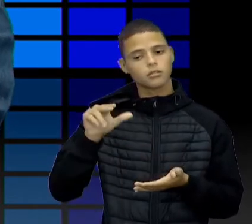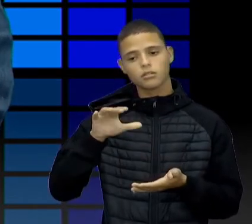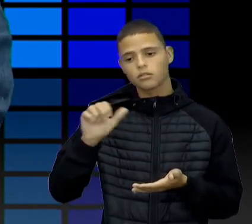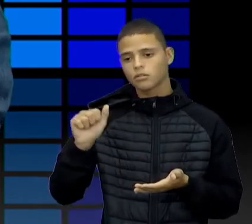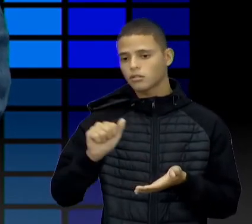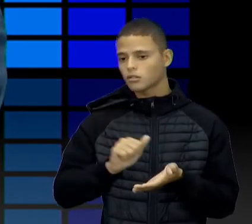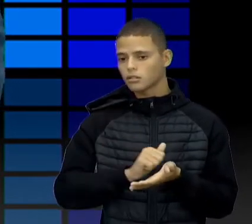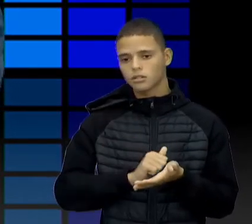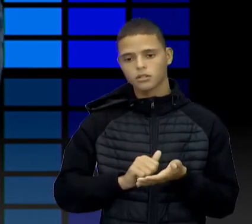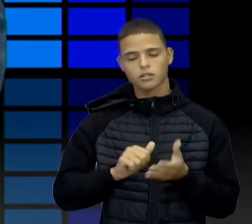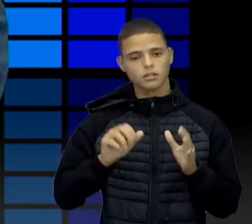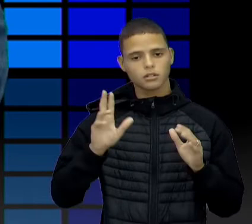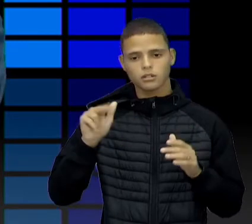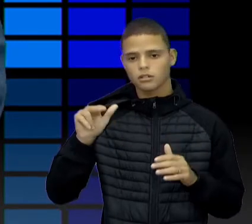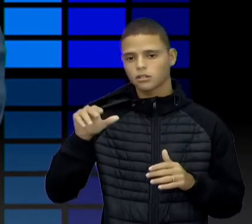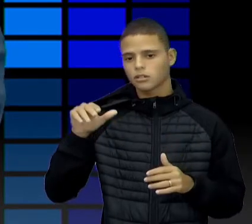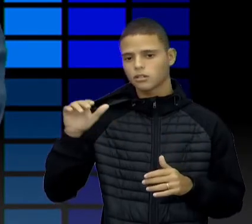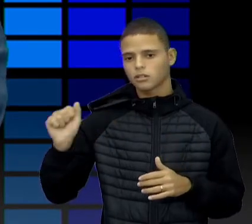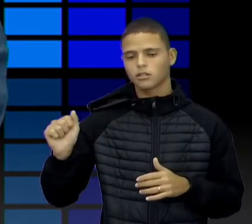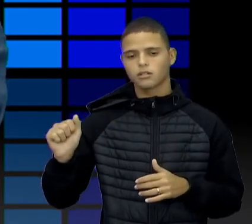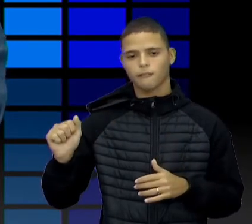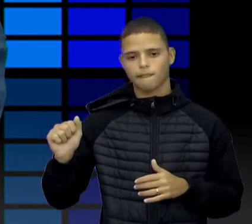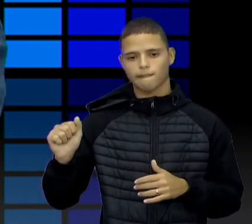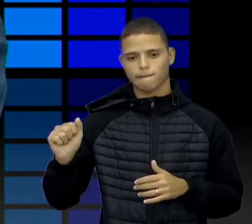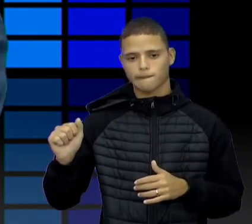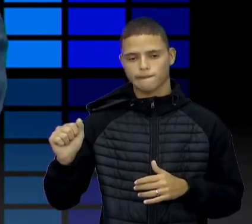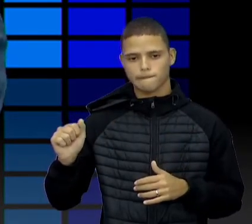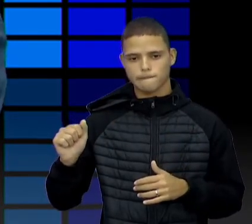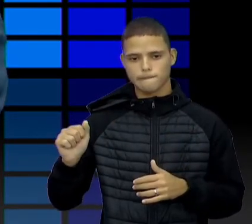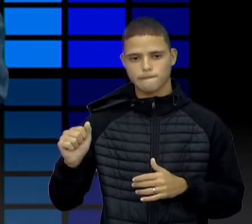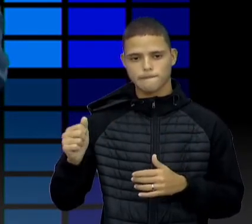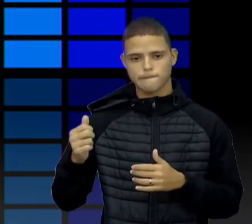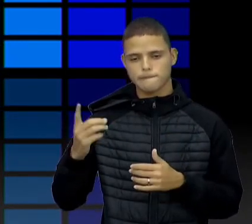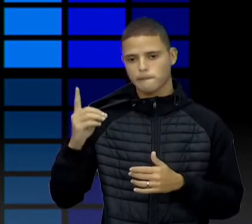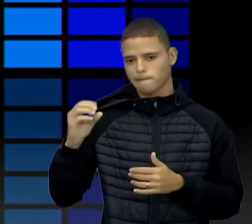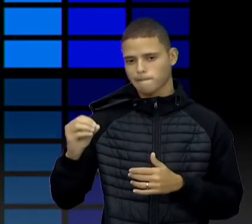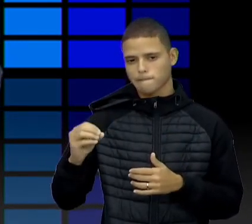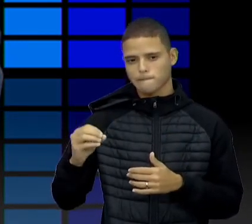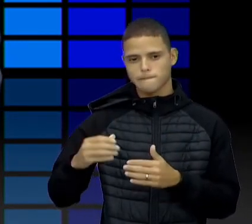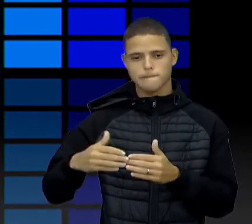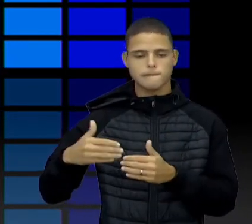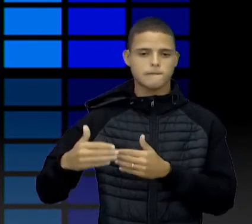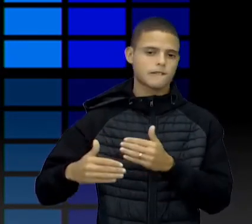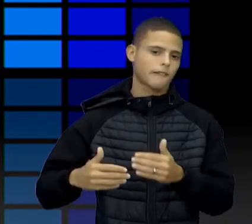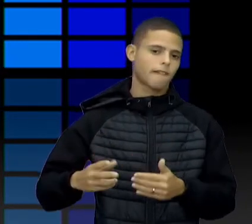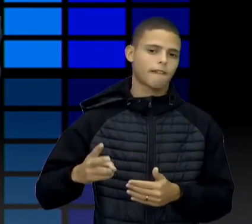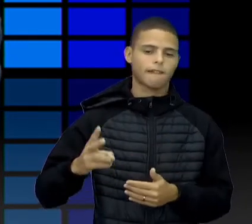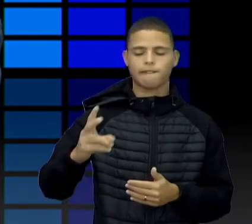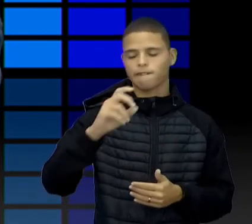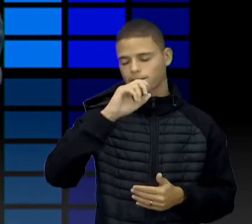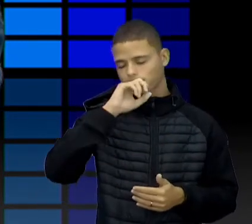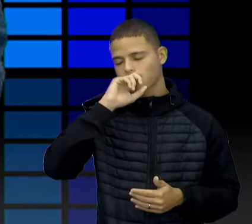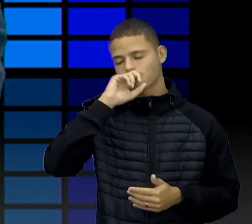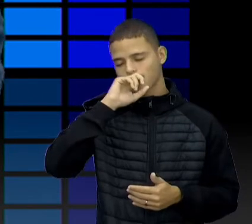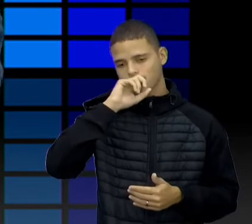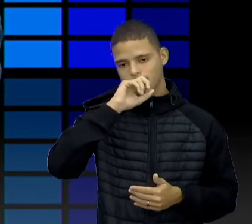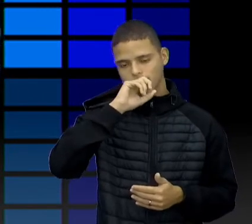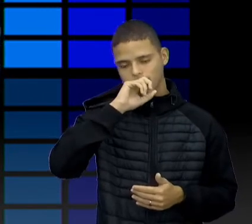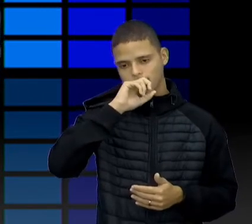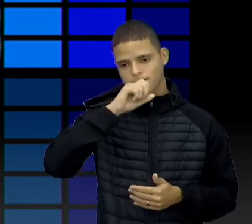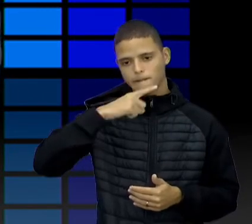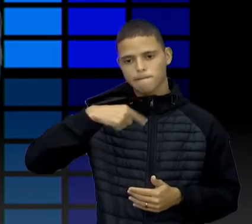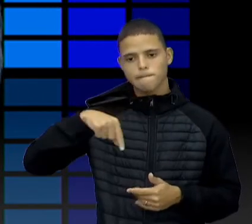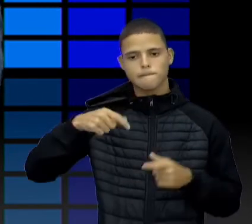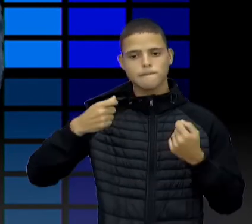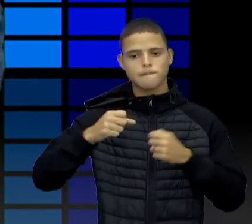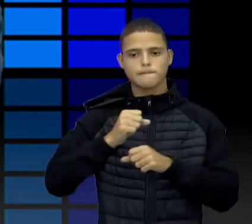ontem, não tem um passo para trás, muito pelo contrário, agora são 10 passos adiante sempre, né? Então a gente precisa